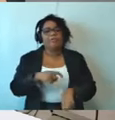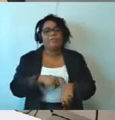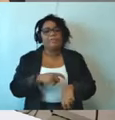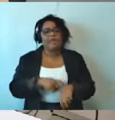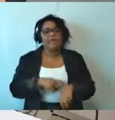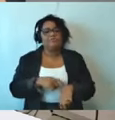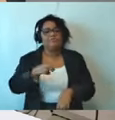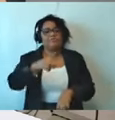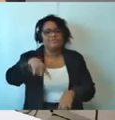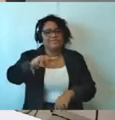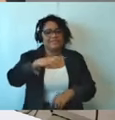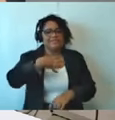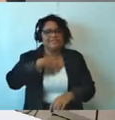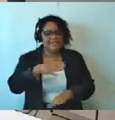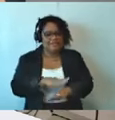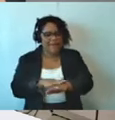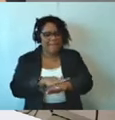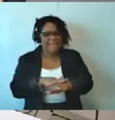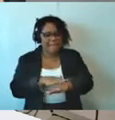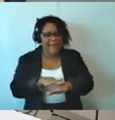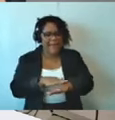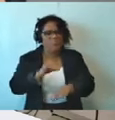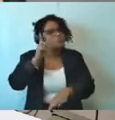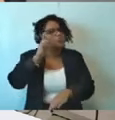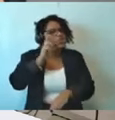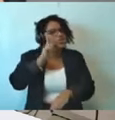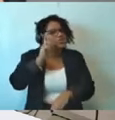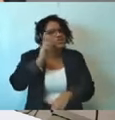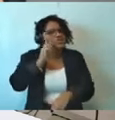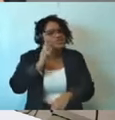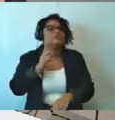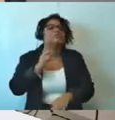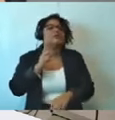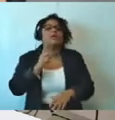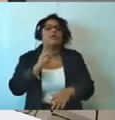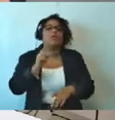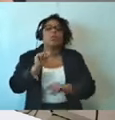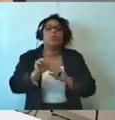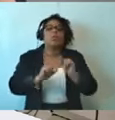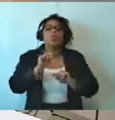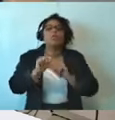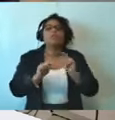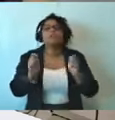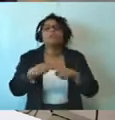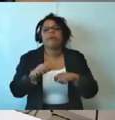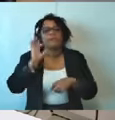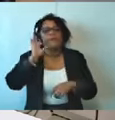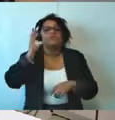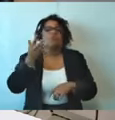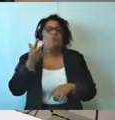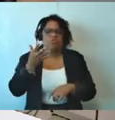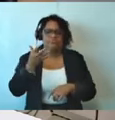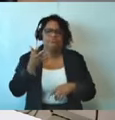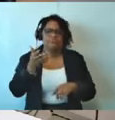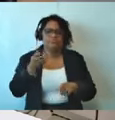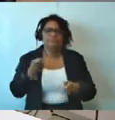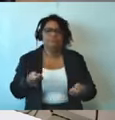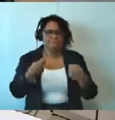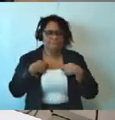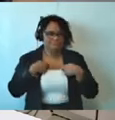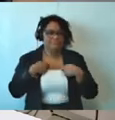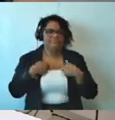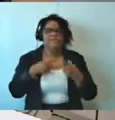estão vivendo na pele aí a situação no dia a dia, vão poder trazer essas alternativas para a gente. E quando a gente